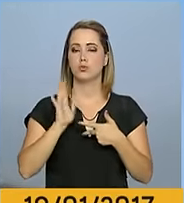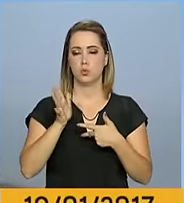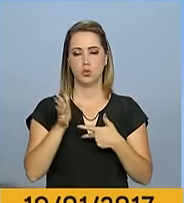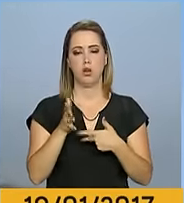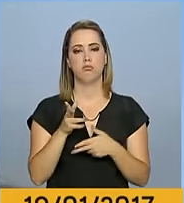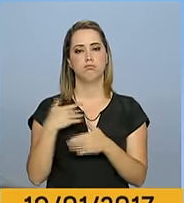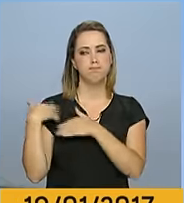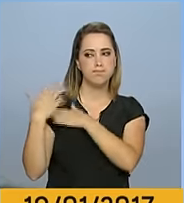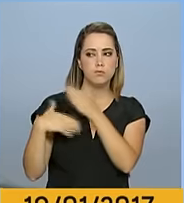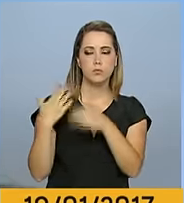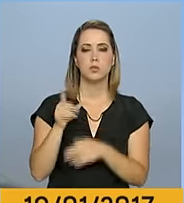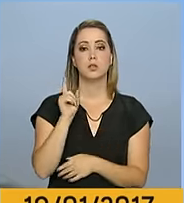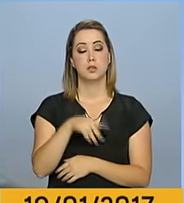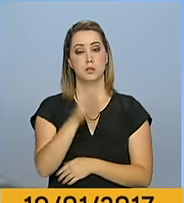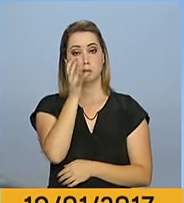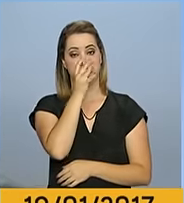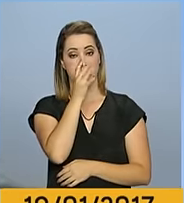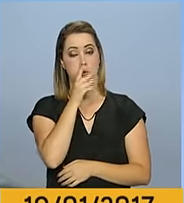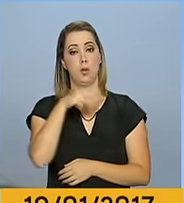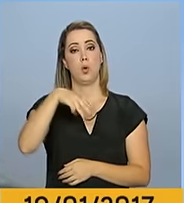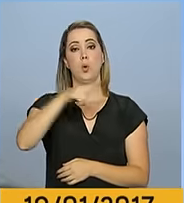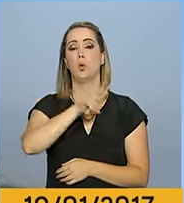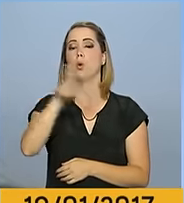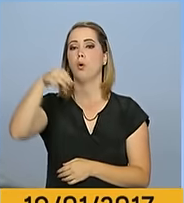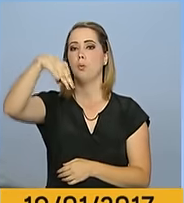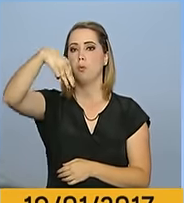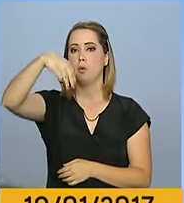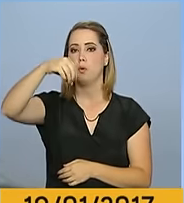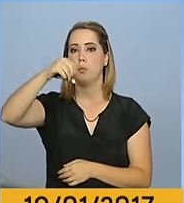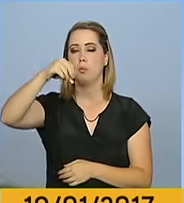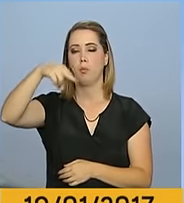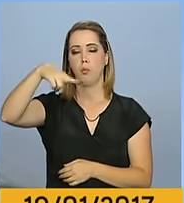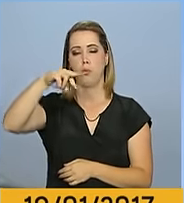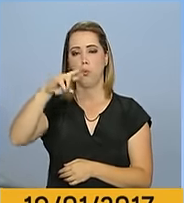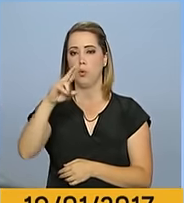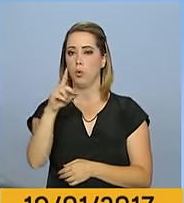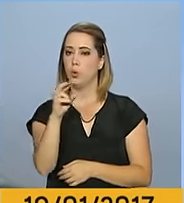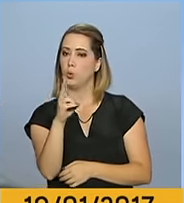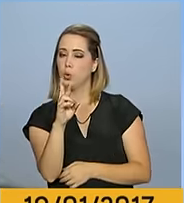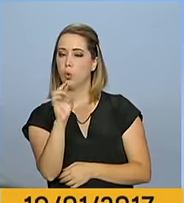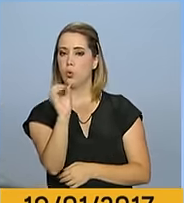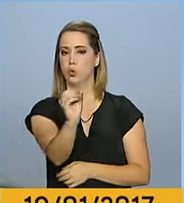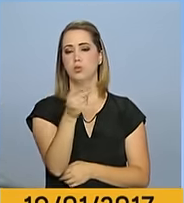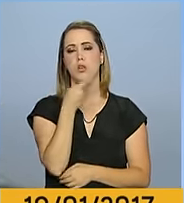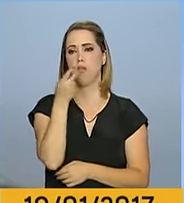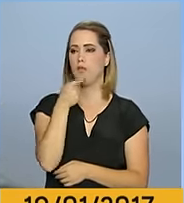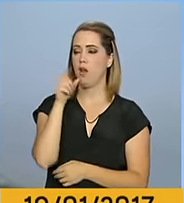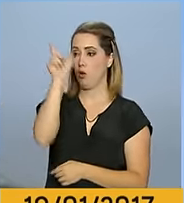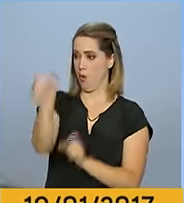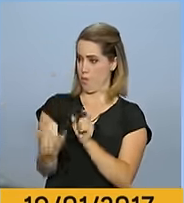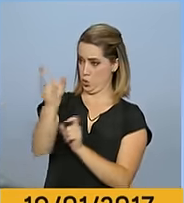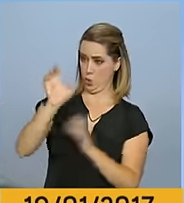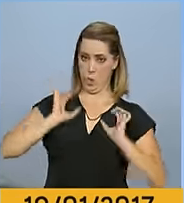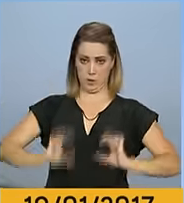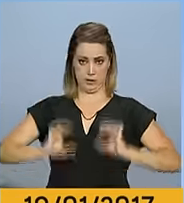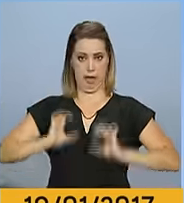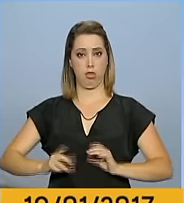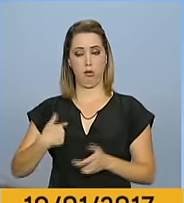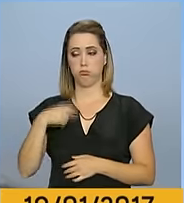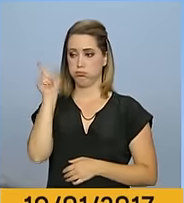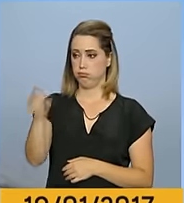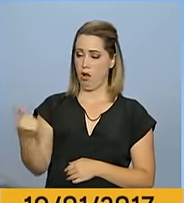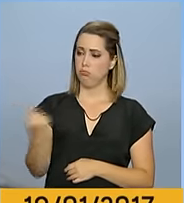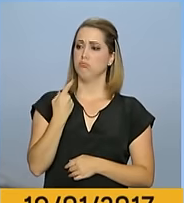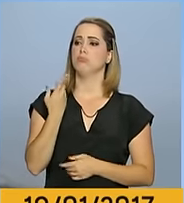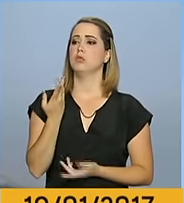que há, aliás, o Montoro, né? Montoro dizia uma coisa: olha, o Temer, de vez em quando você conversa com o cidadão da rua, porque ele te fornece uma